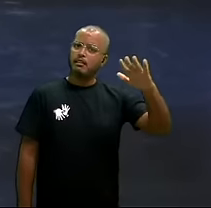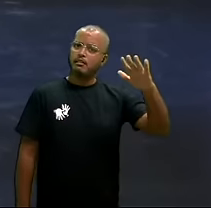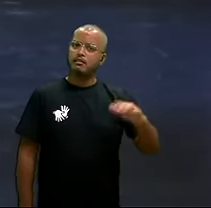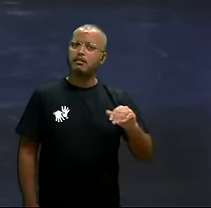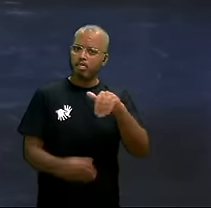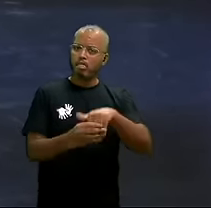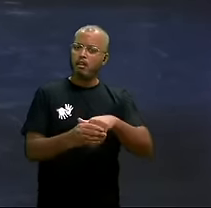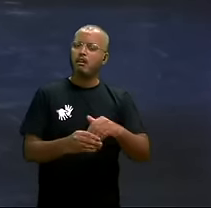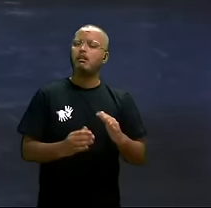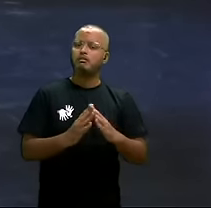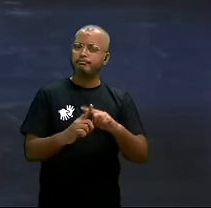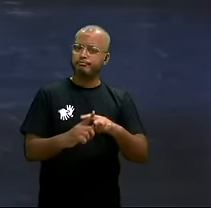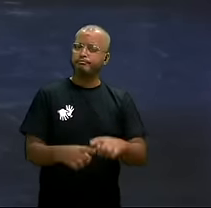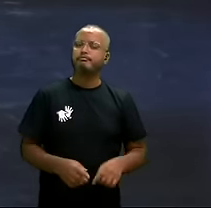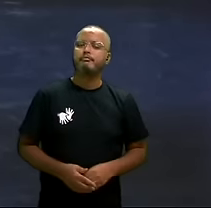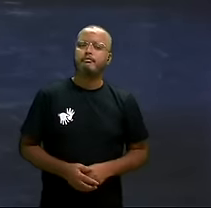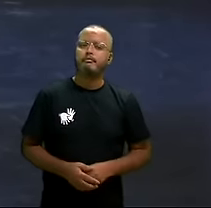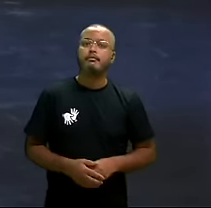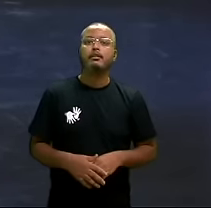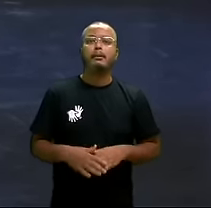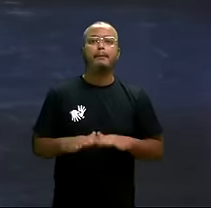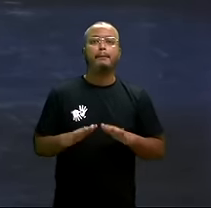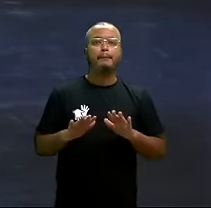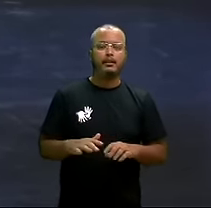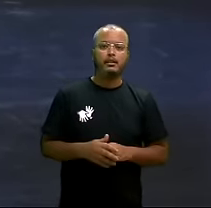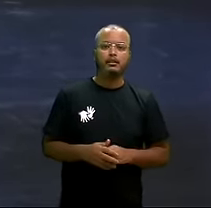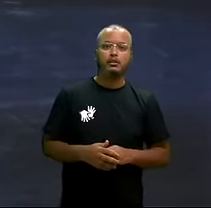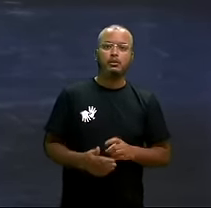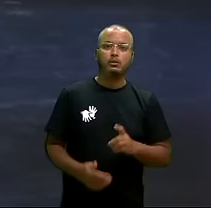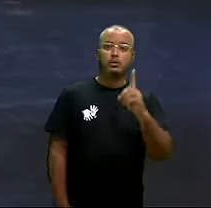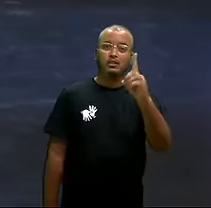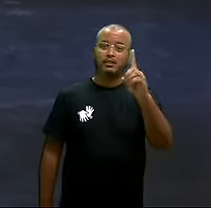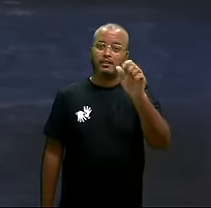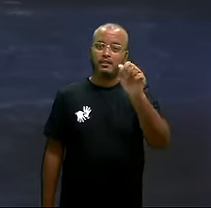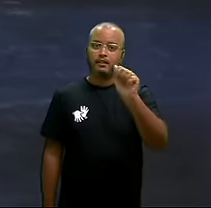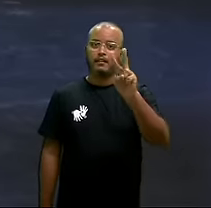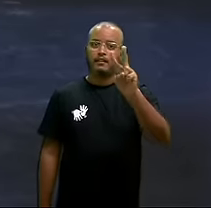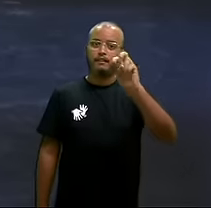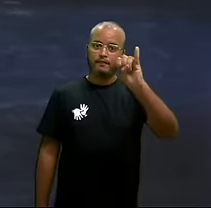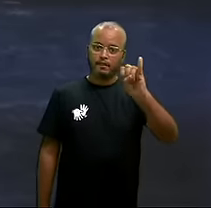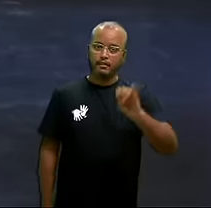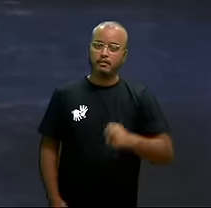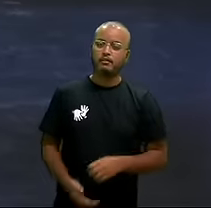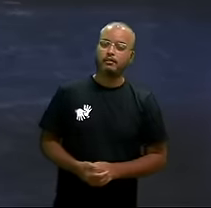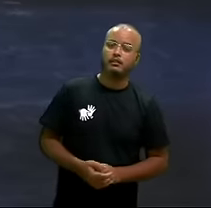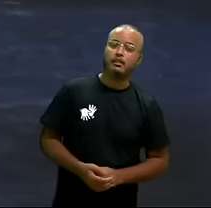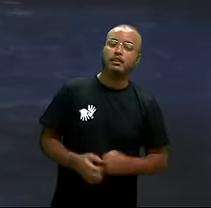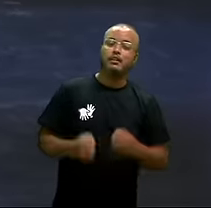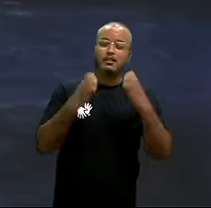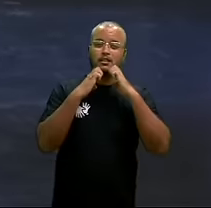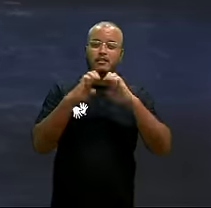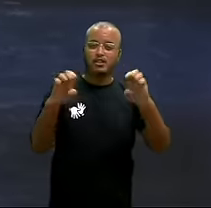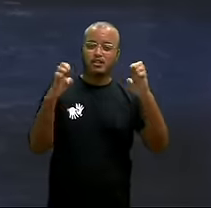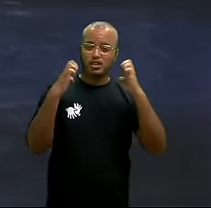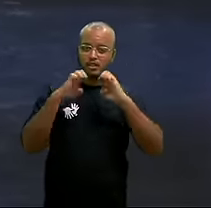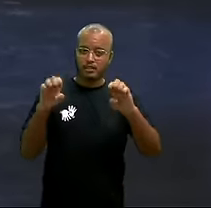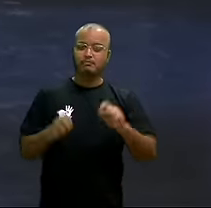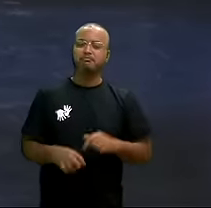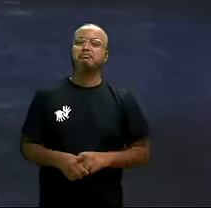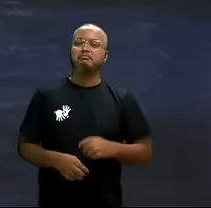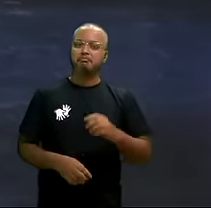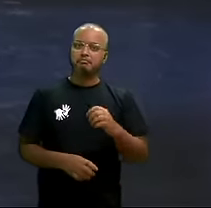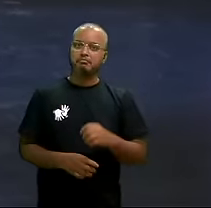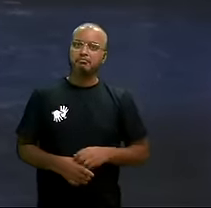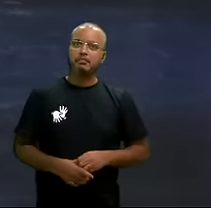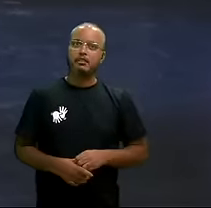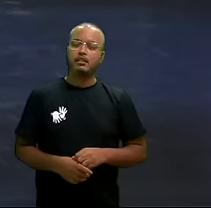hein? Agora tem o Davi, irmão. Davi vai ser o maior evangelista do Brasil. Porque ele acorda de manhã, ele já acorda assim, já,